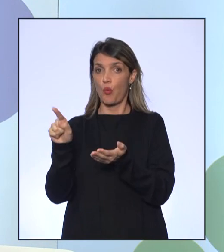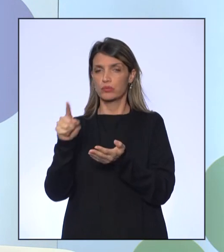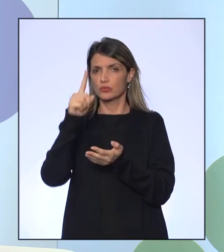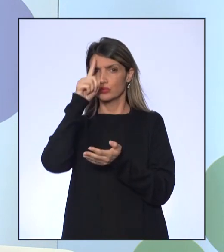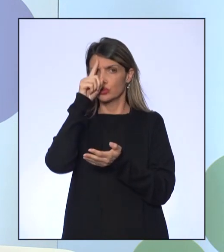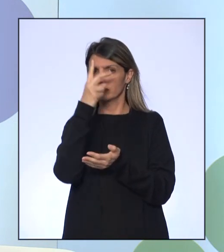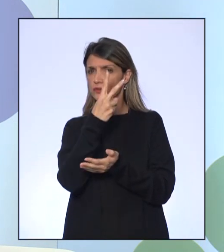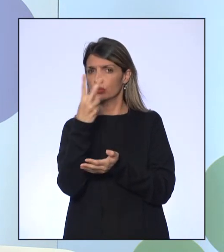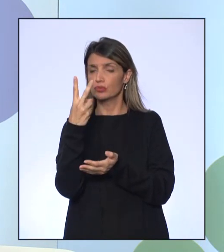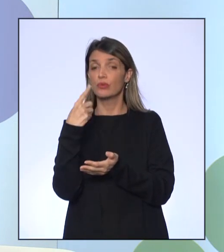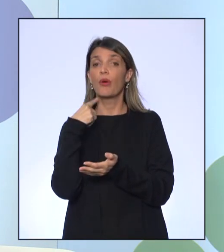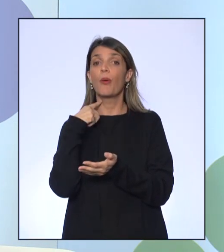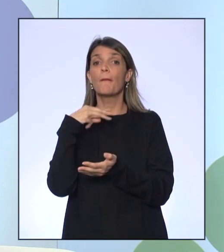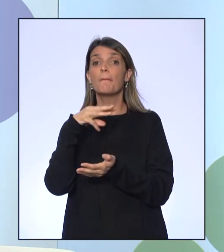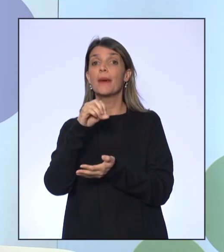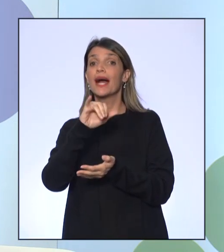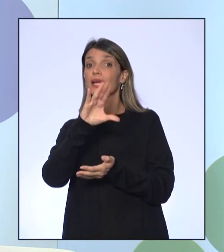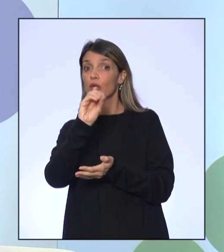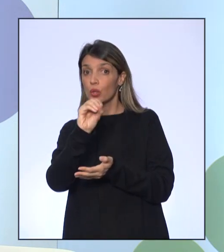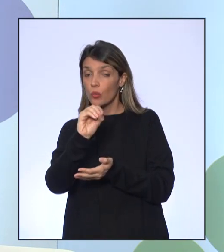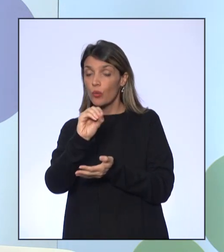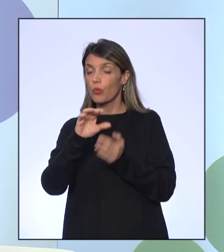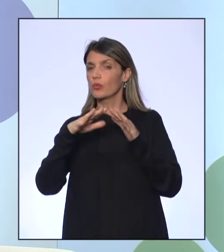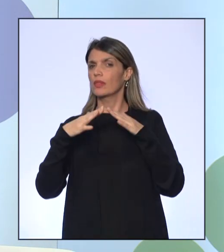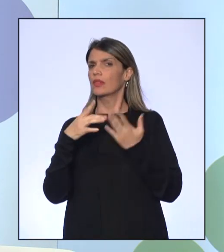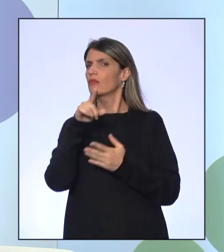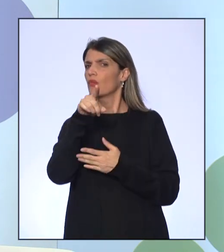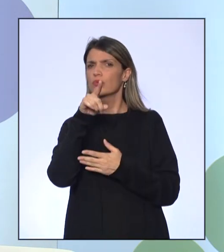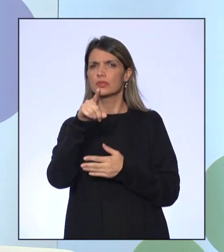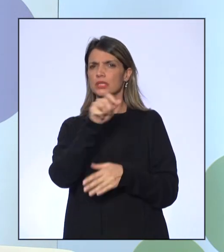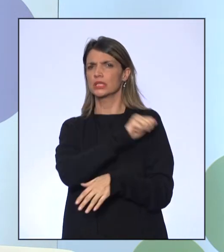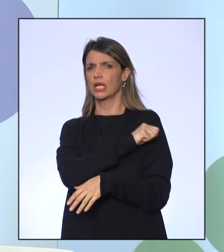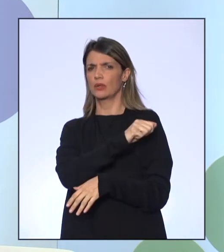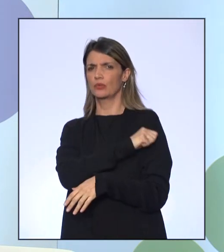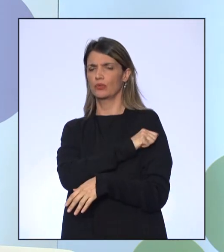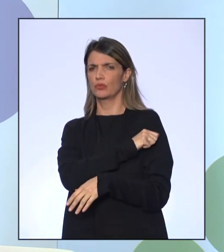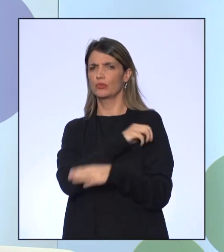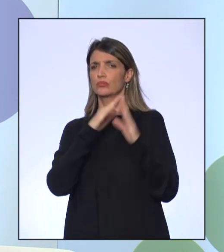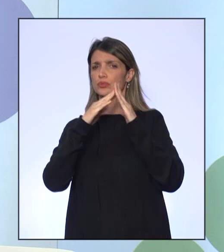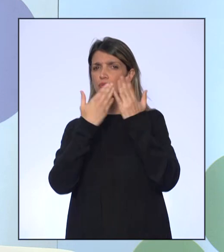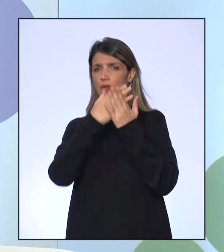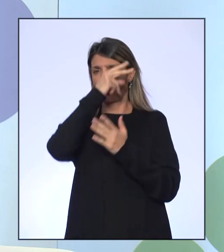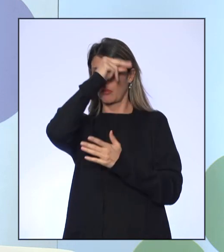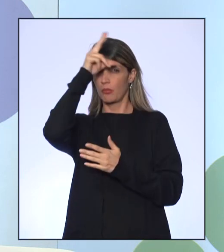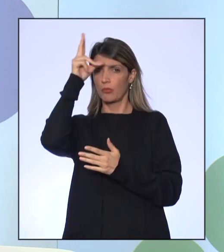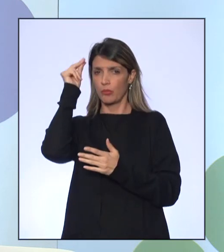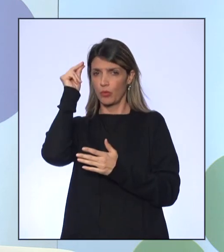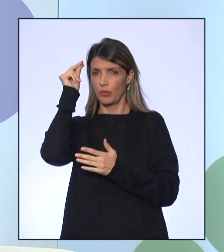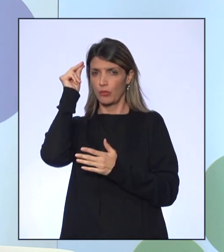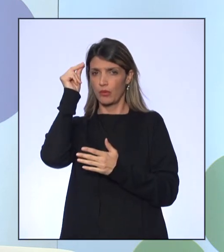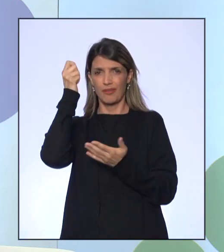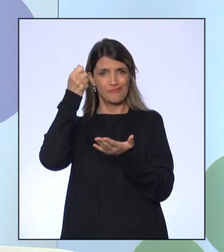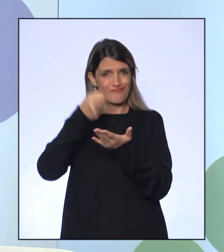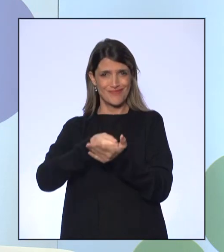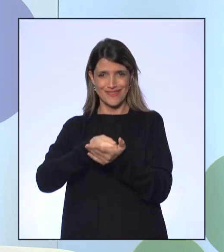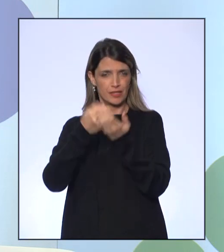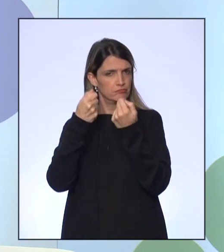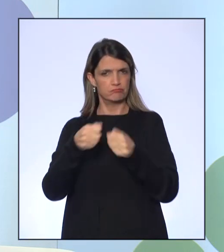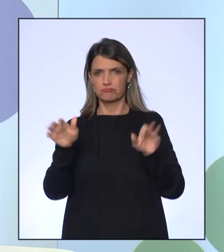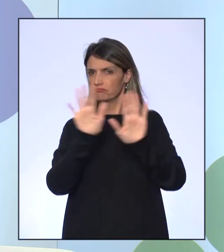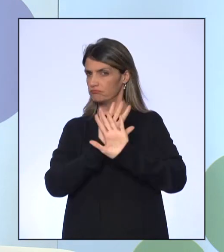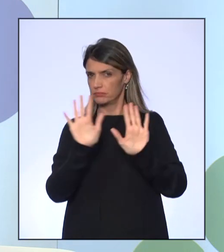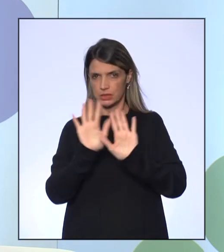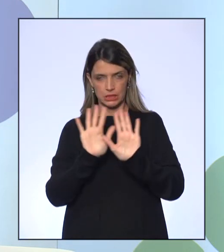próxima dia 22 então você quer aluno da rede pública é isento de taxa de inscrição